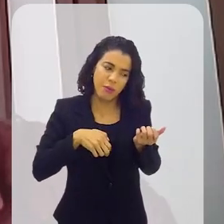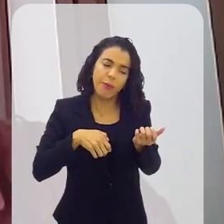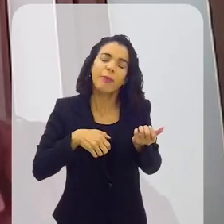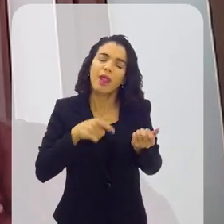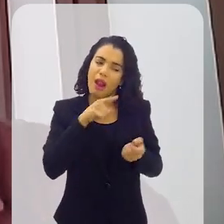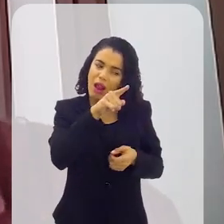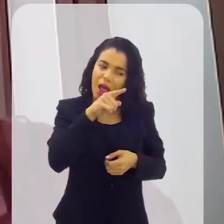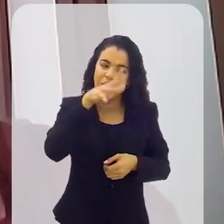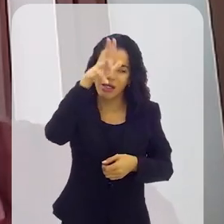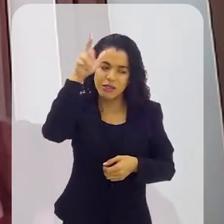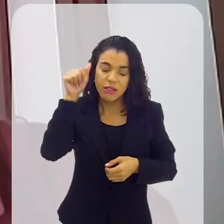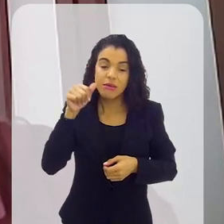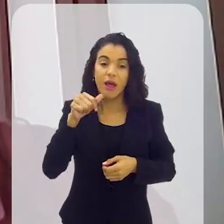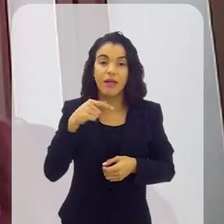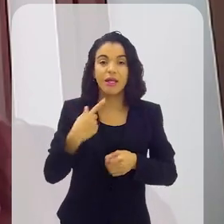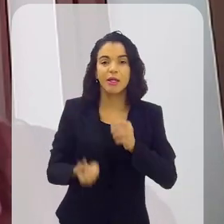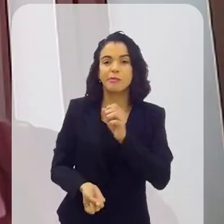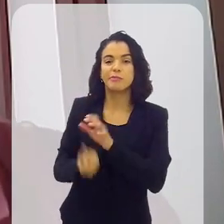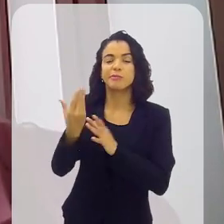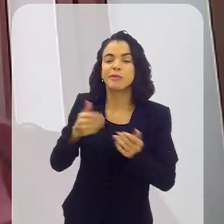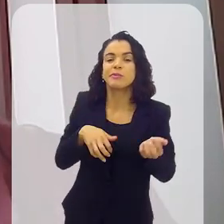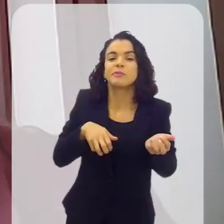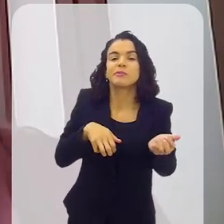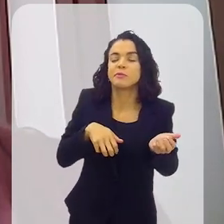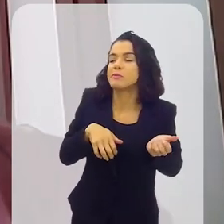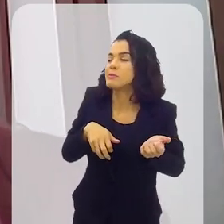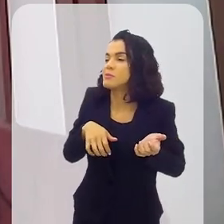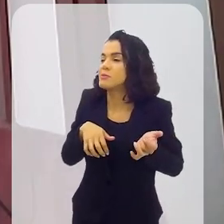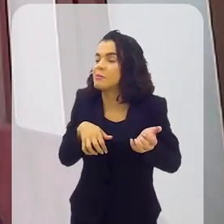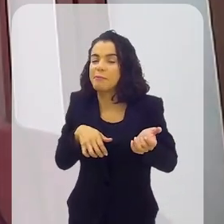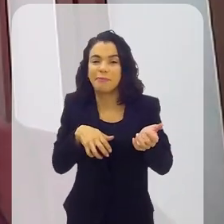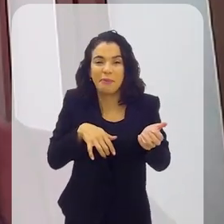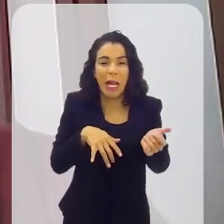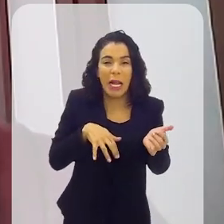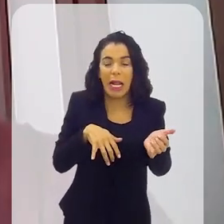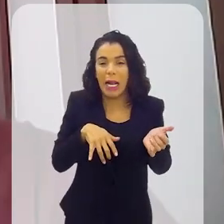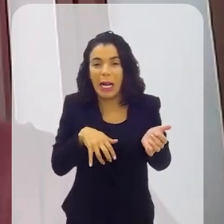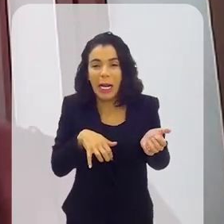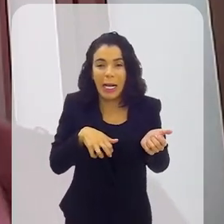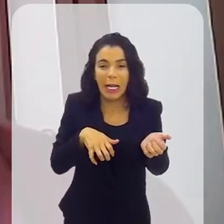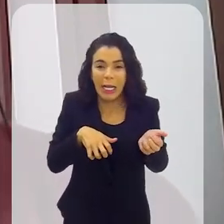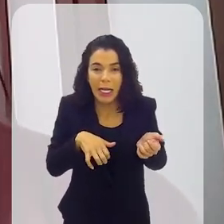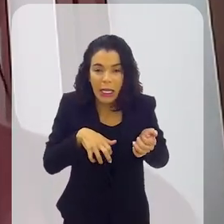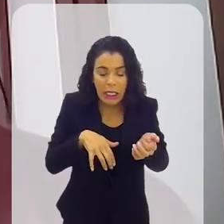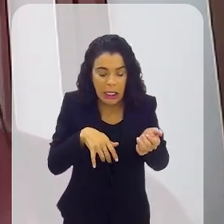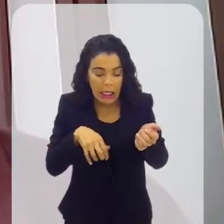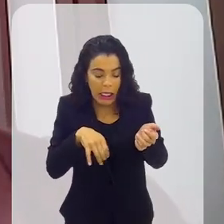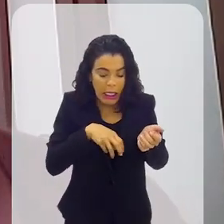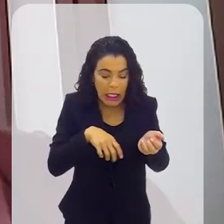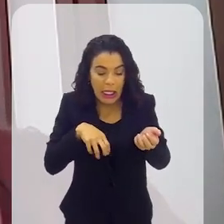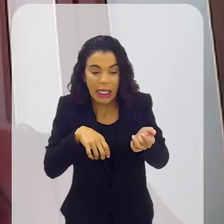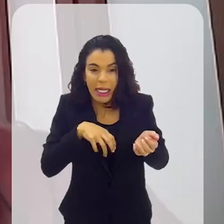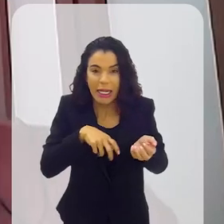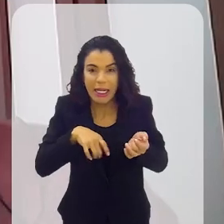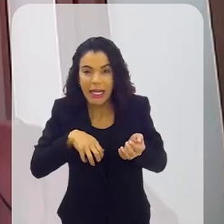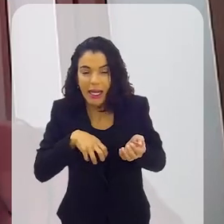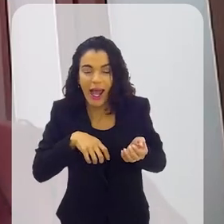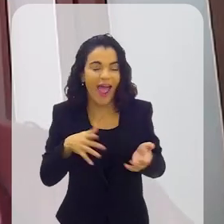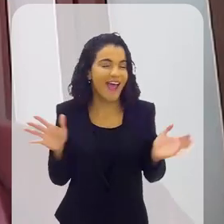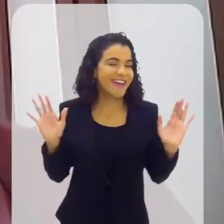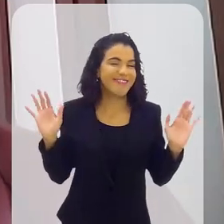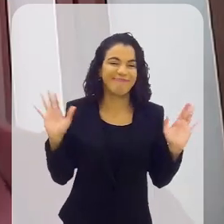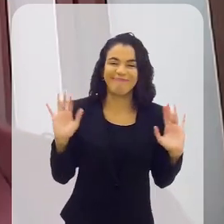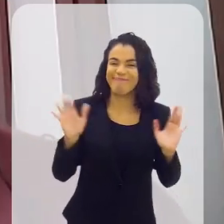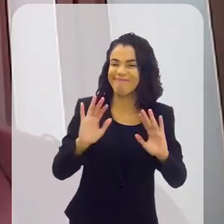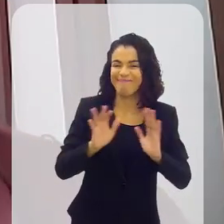tem que levar isso pro Cacique, tem que levar. Até o dia que ele apareceu. O dia que ele apareceu, tocando do jeito que ele tocava,